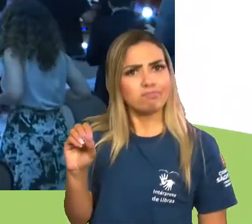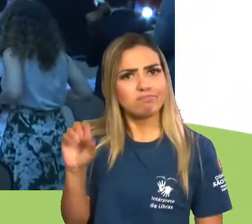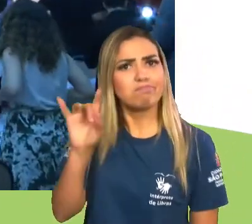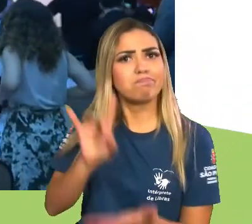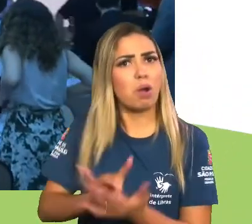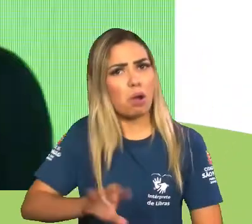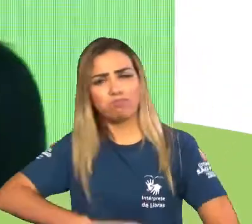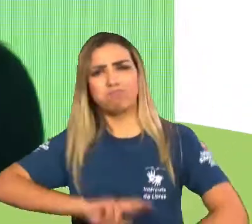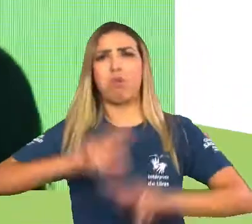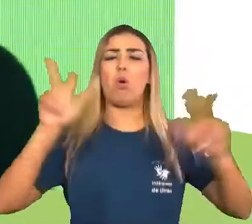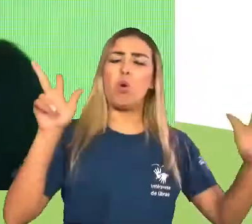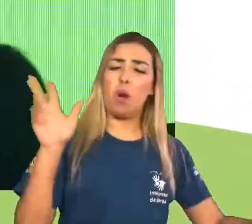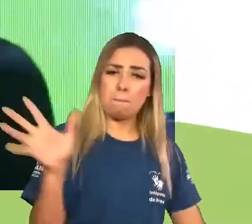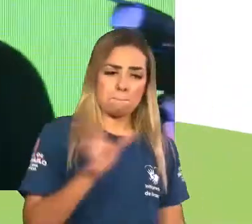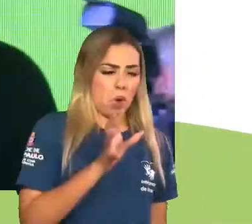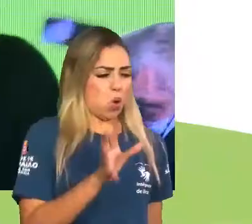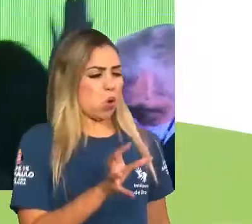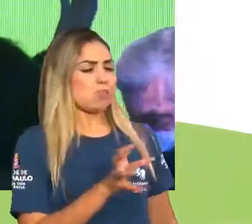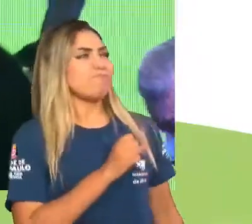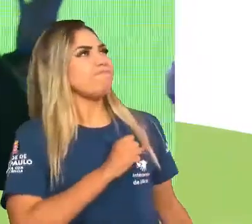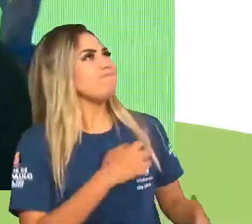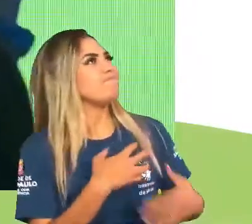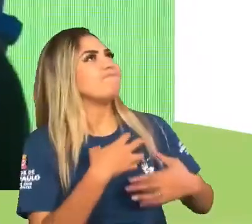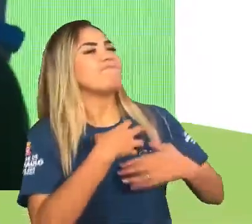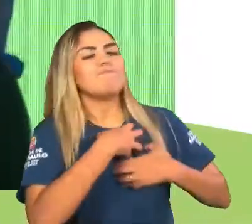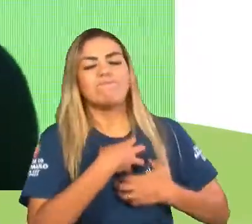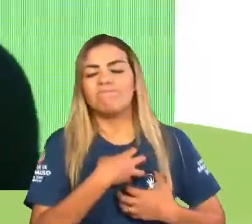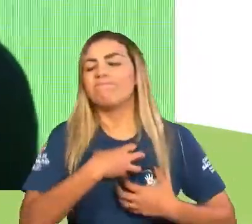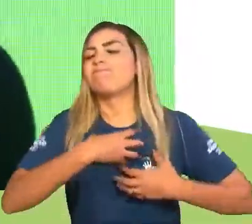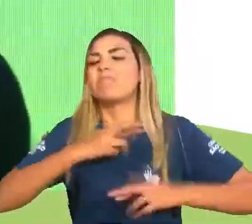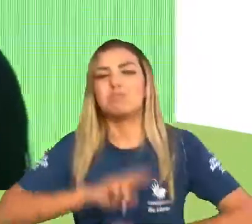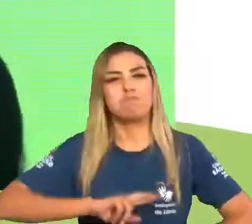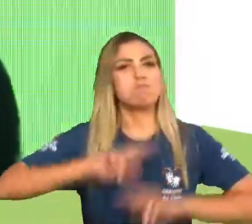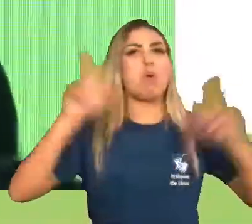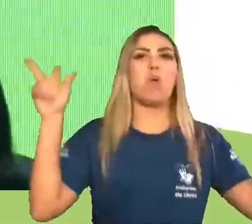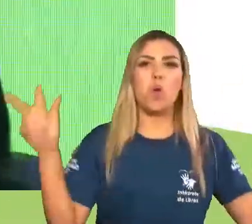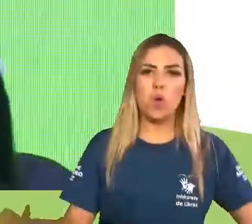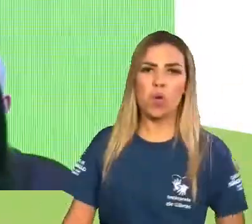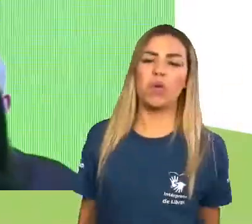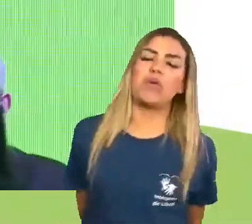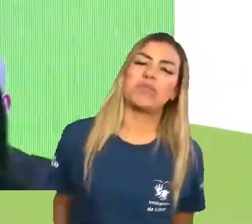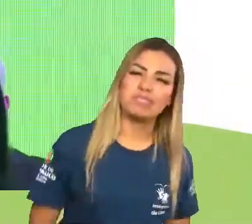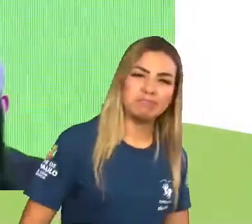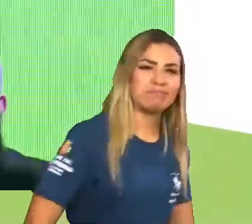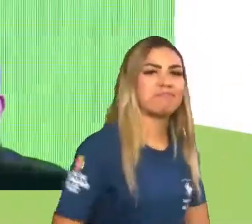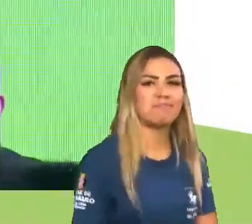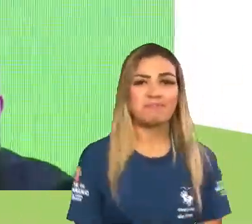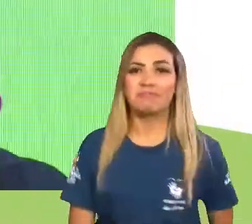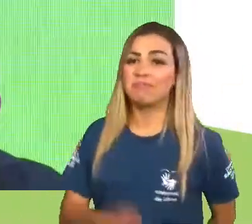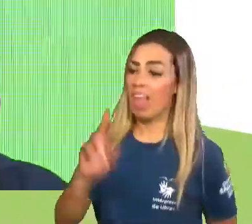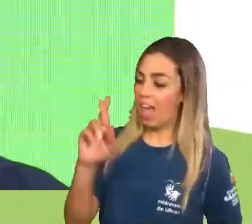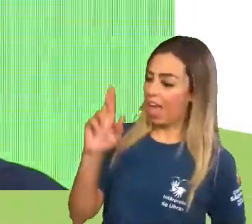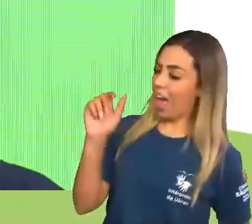Raro. Amor raro. Mais uma vez. Raro.